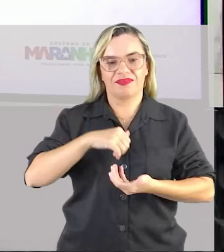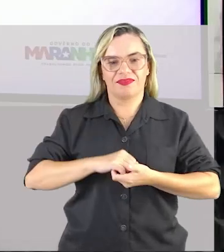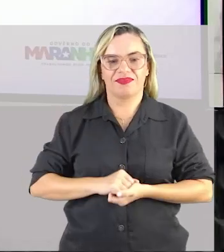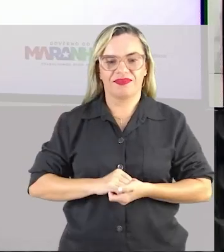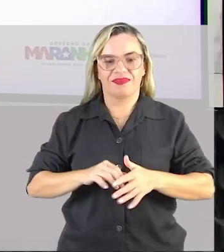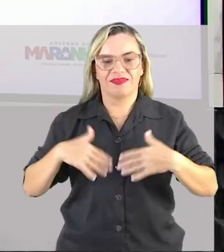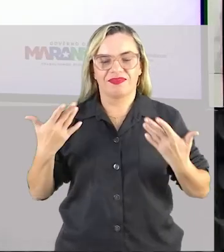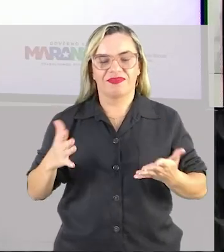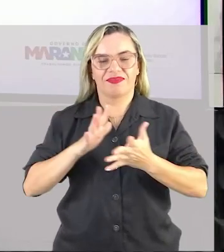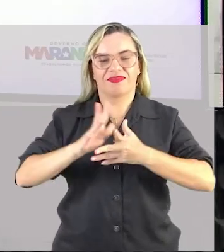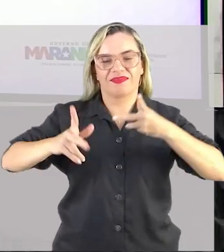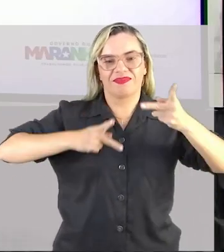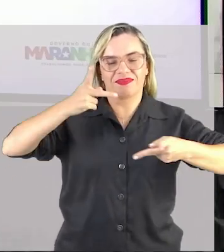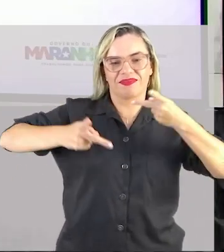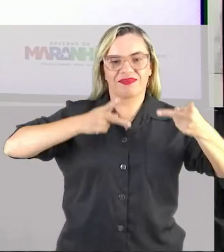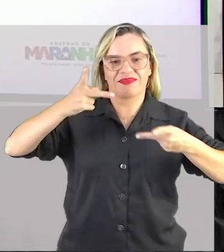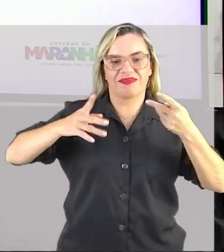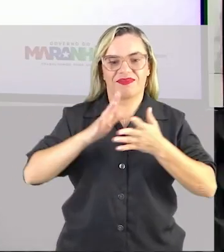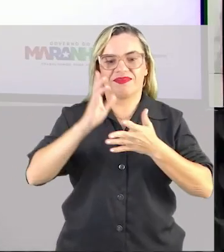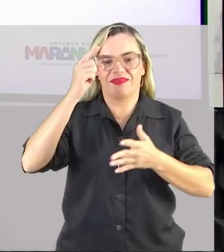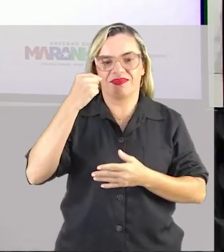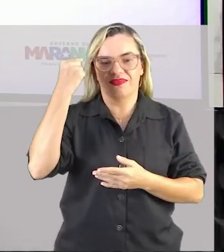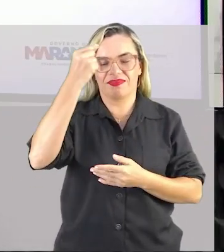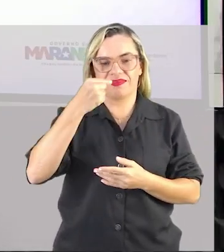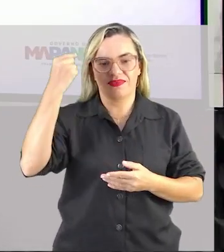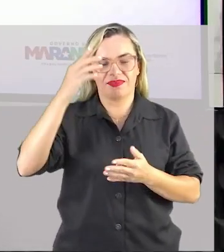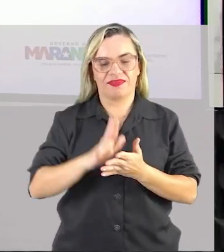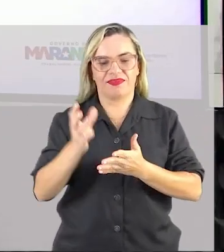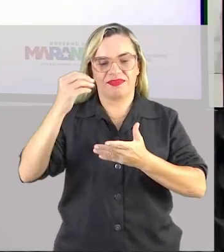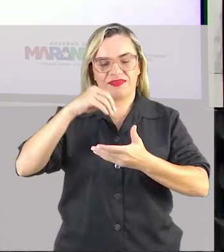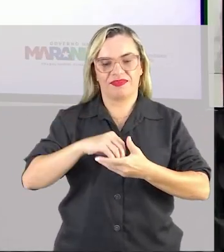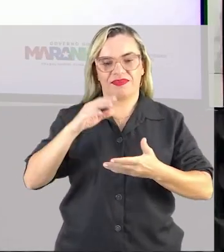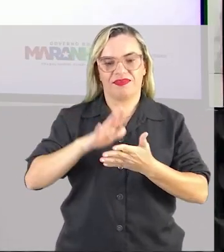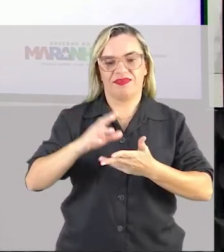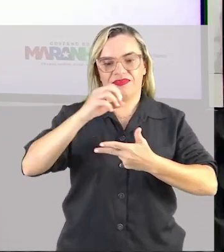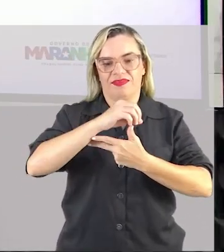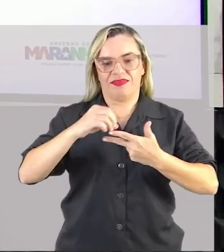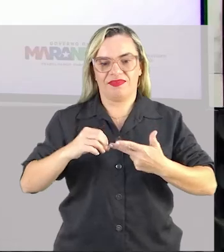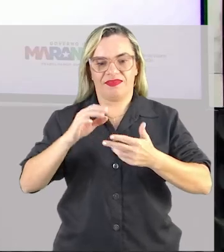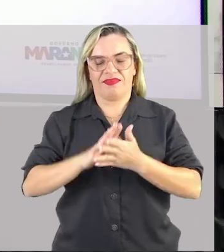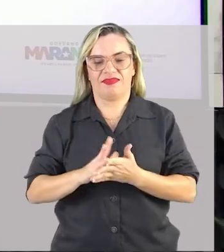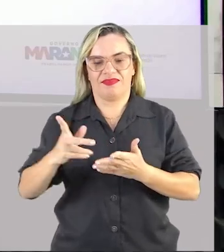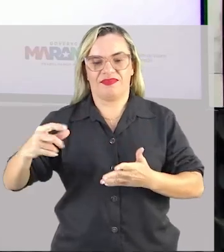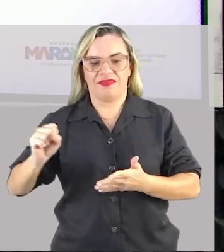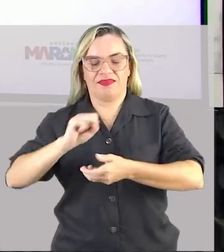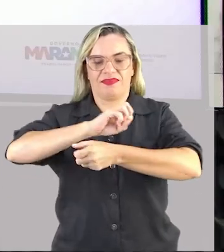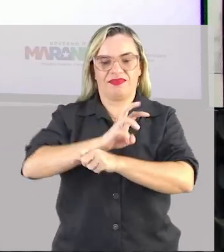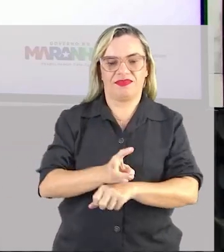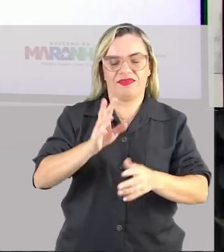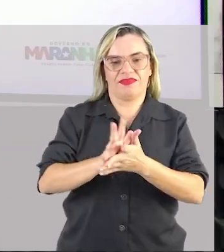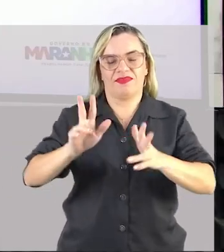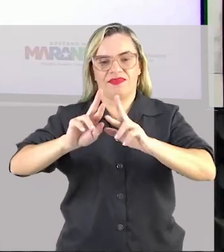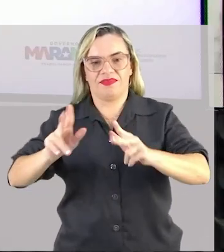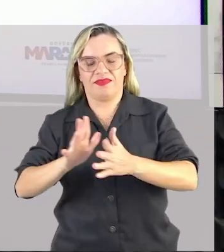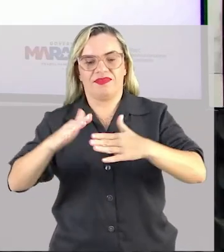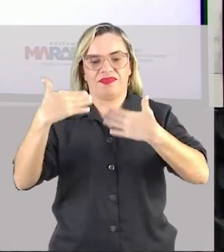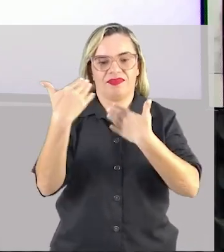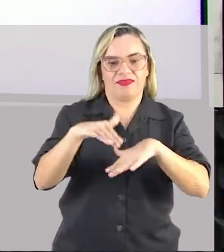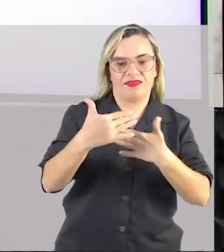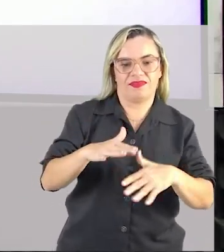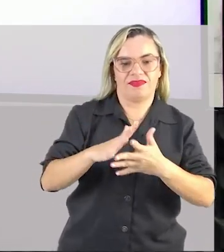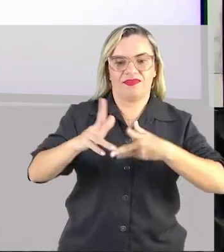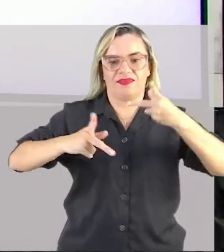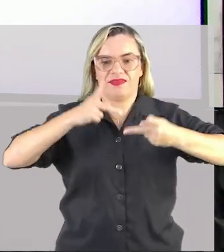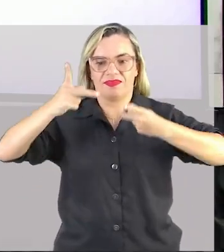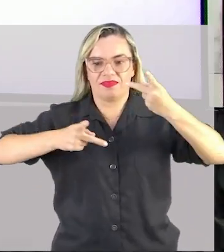aqui falar, né, sobre espanhol dentro do Enem e dentro da UEMA, como é que há essa relação de diferença entre esses dois. A gente